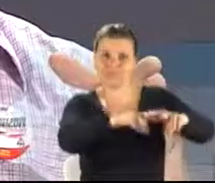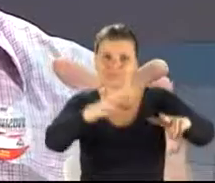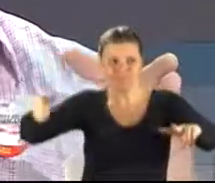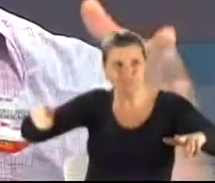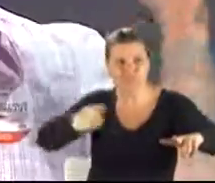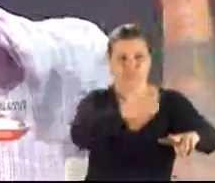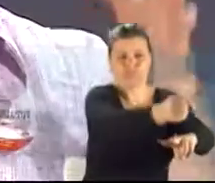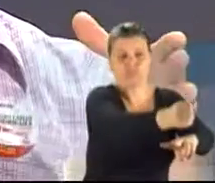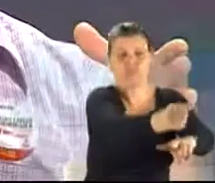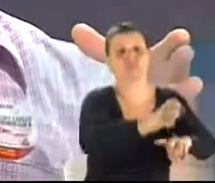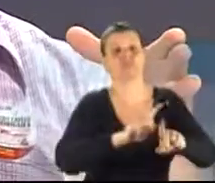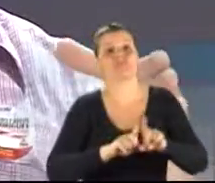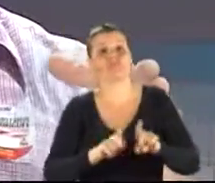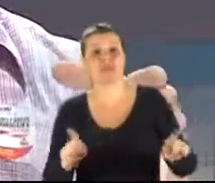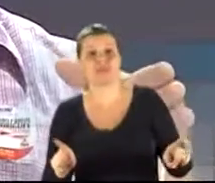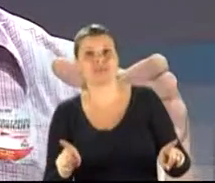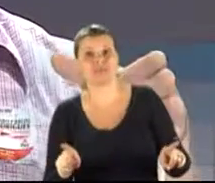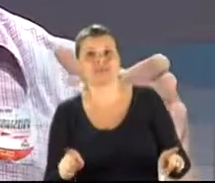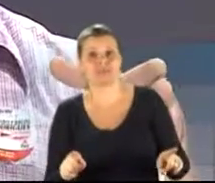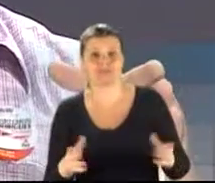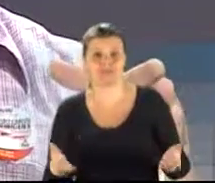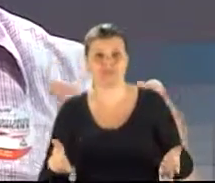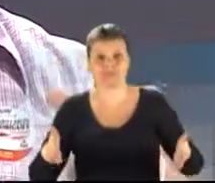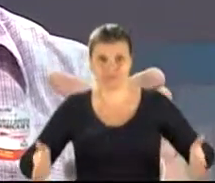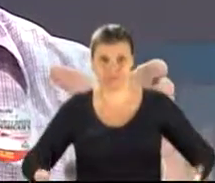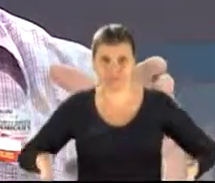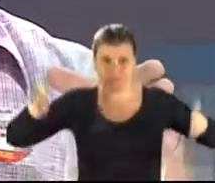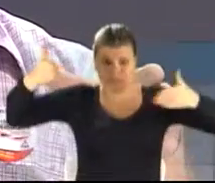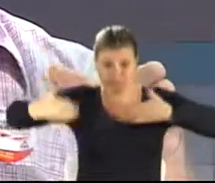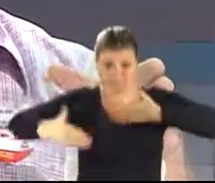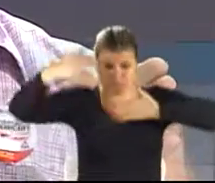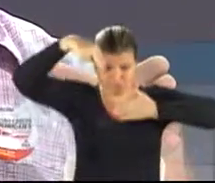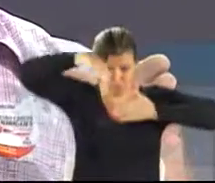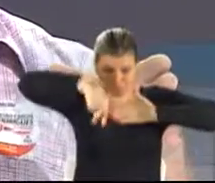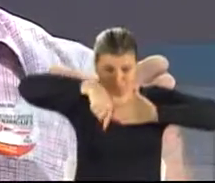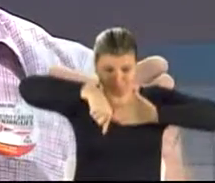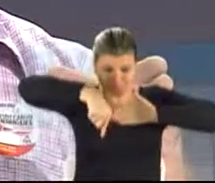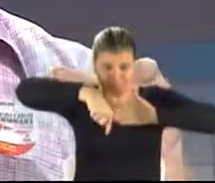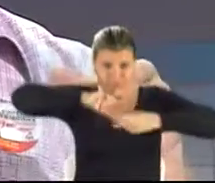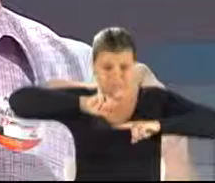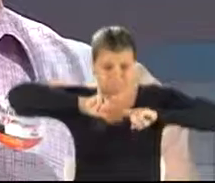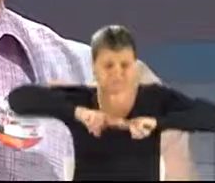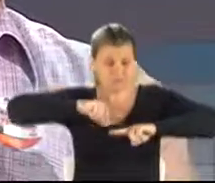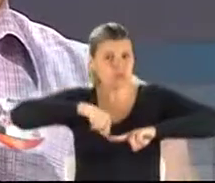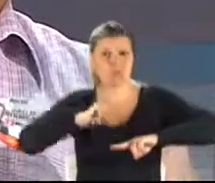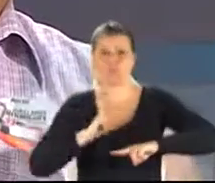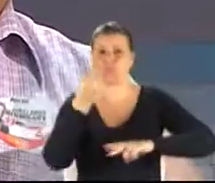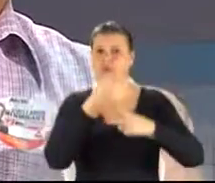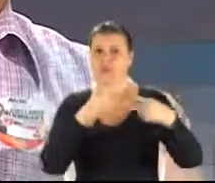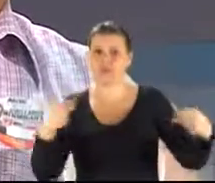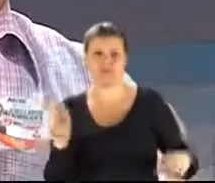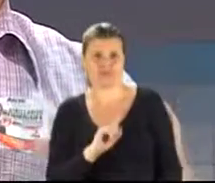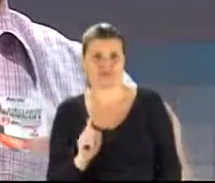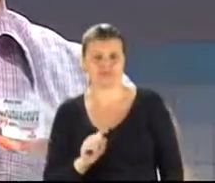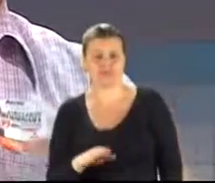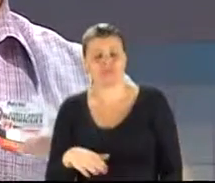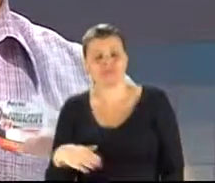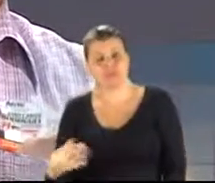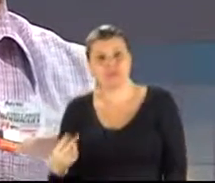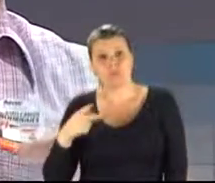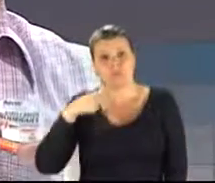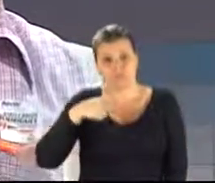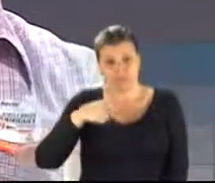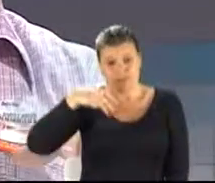infelizmente as paredes não é o único a única coisa que prende o ladrão ah se o pmn hoje tiver